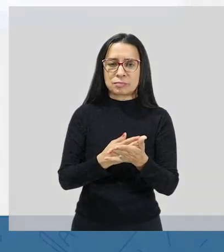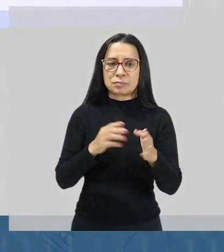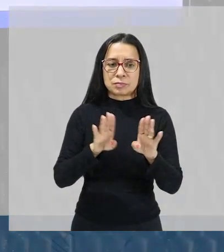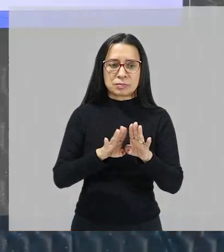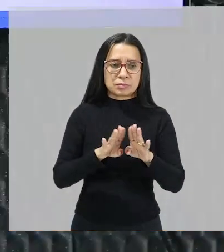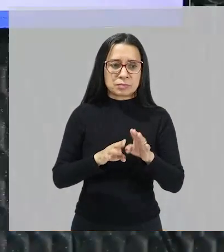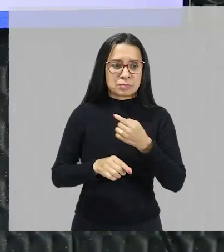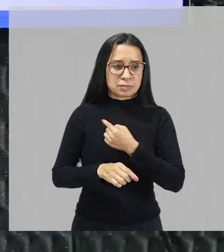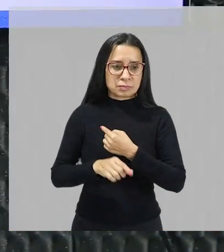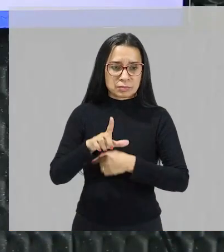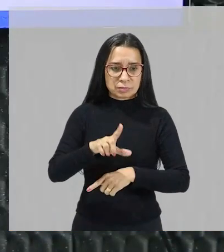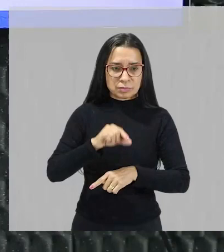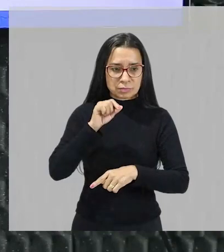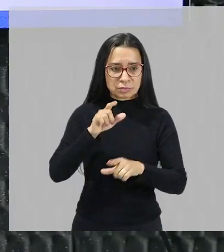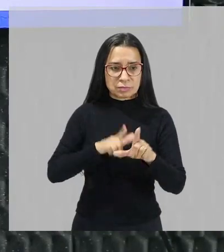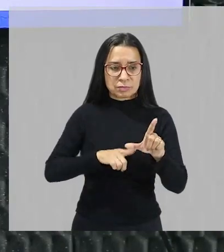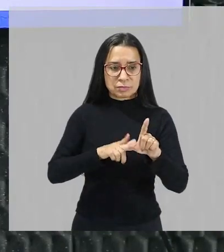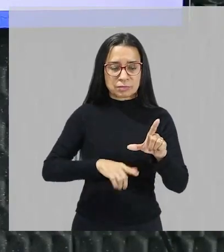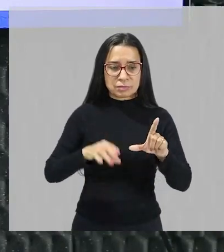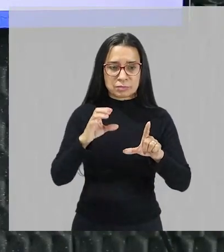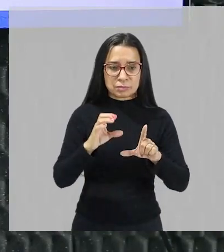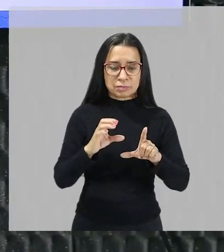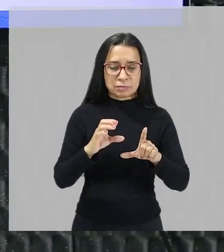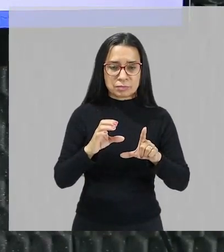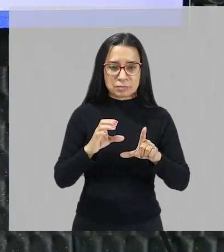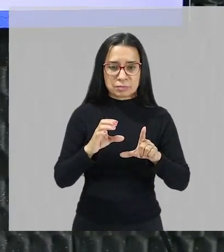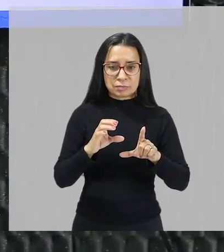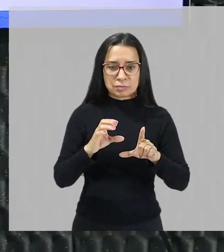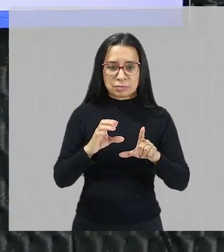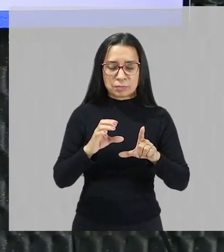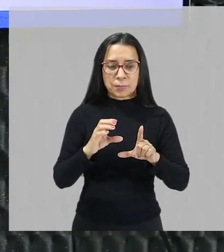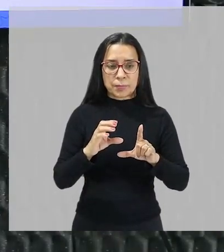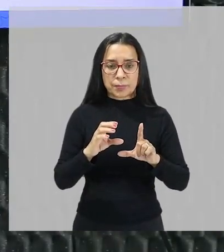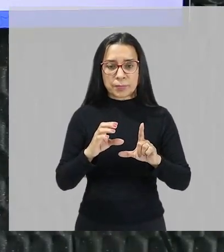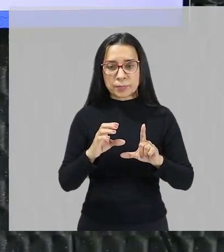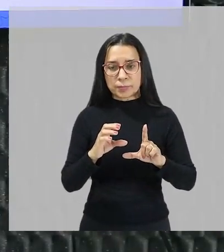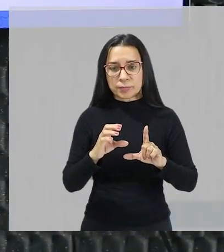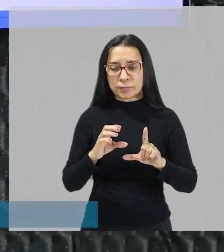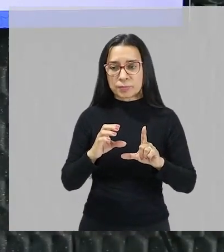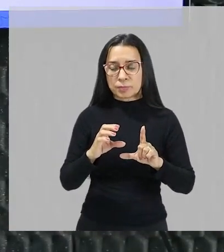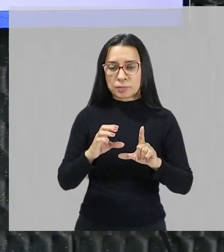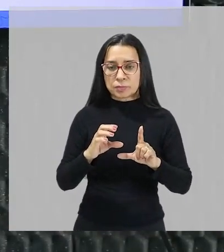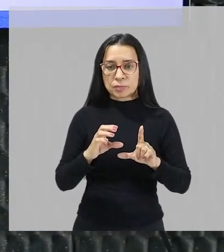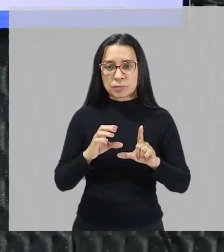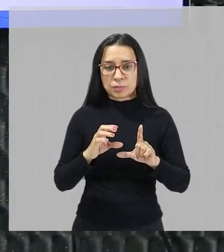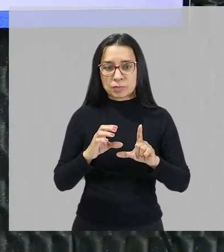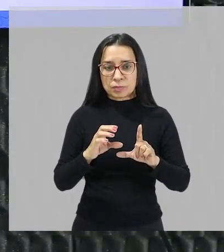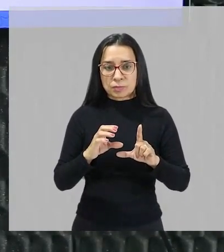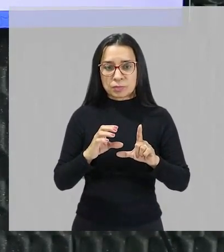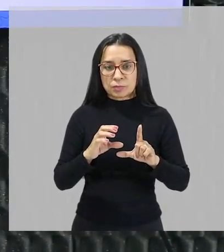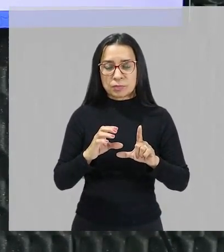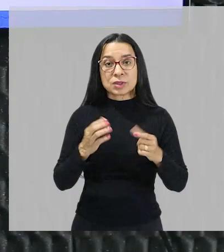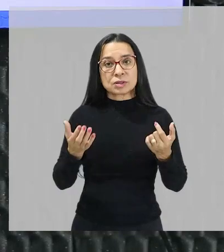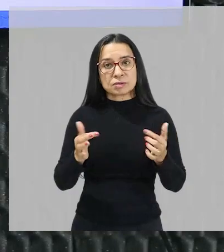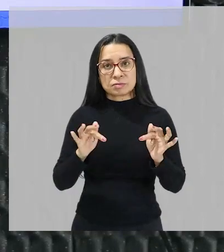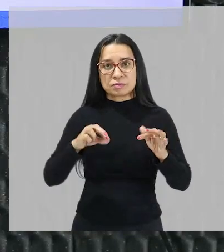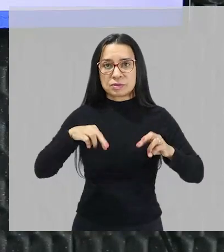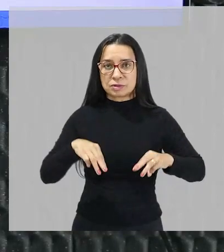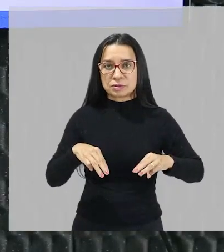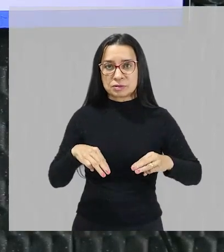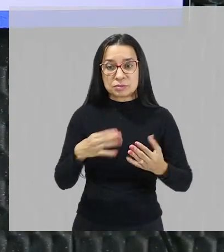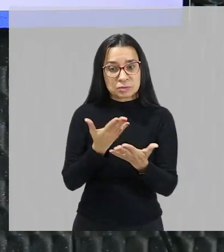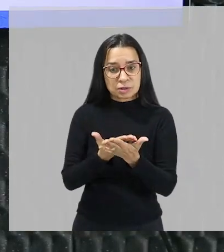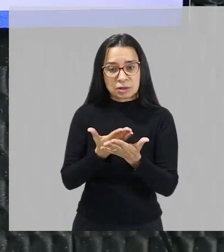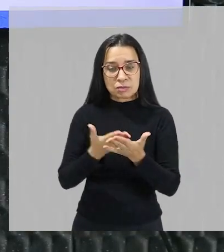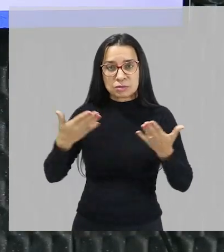gente vai marcar mesmo a letra C, a coexistência de referências culturais diferentes, e a gente encerra mais uma